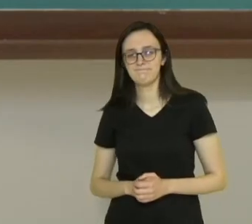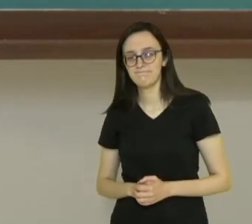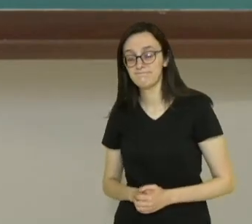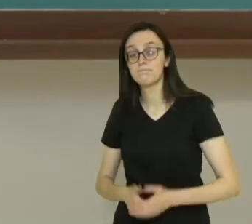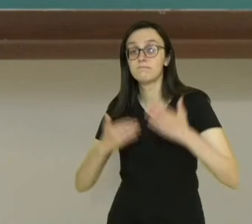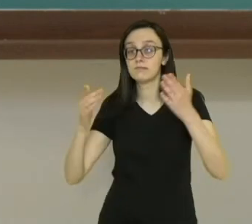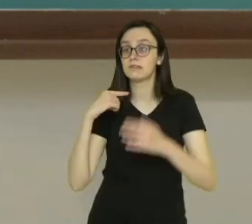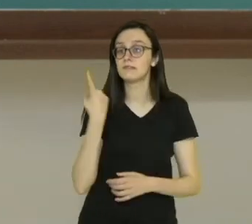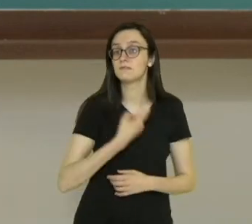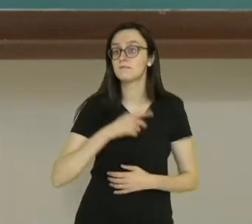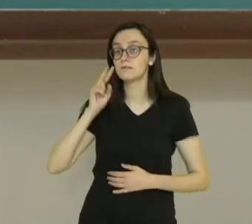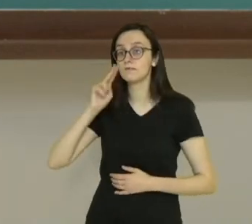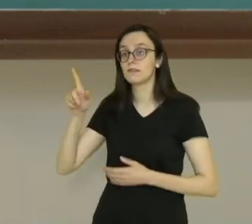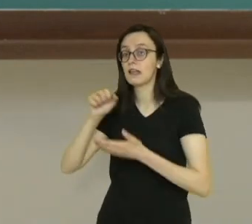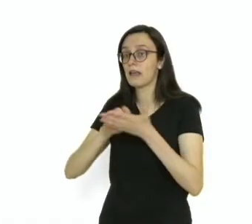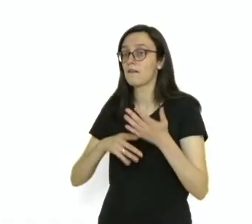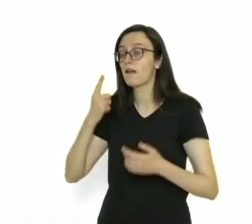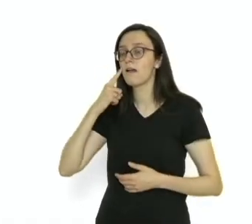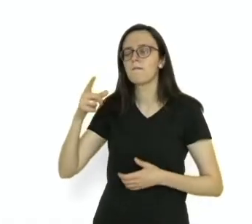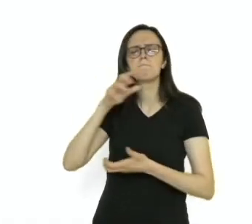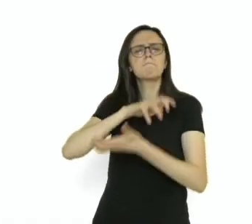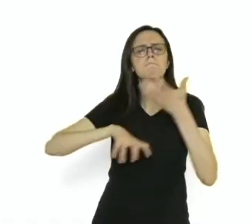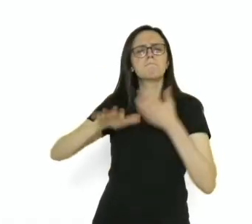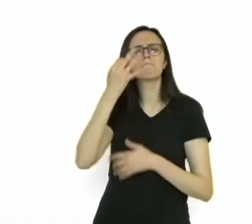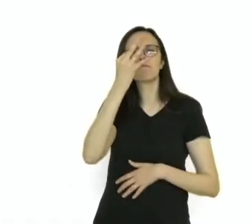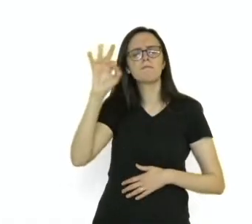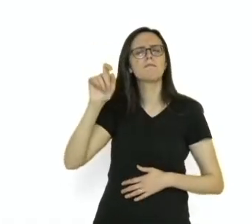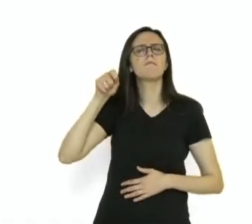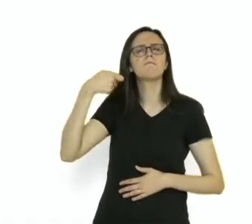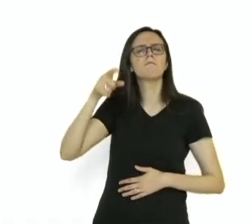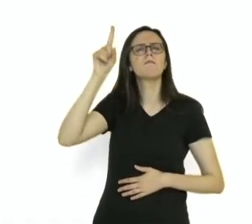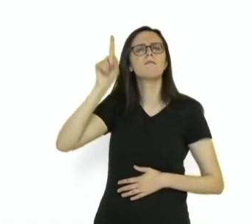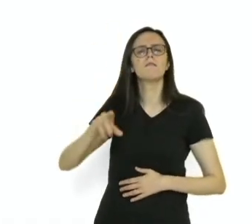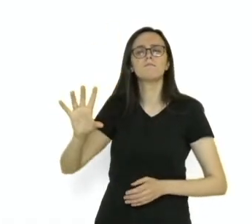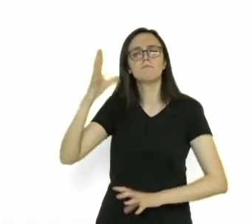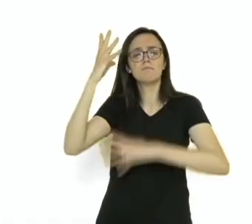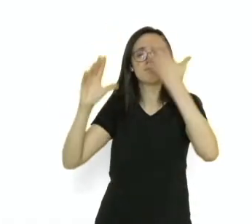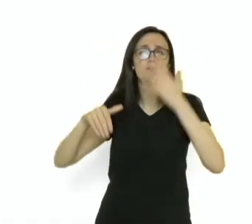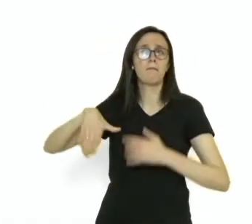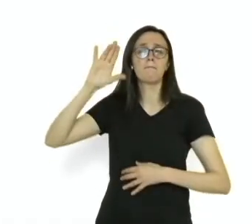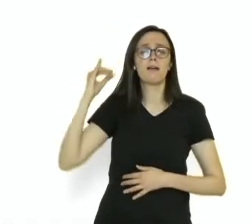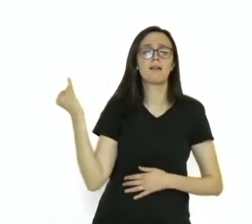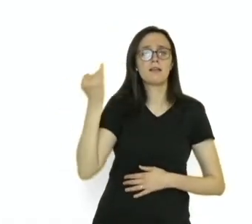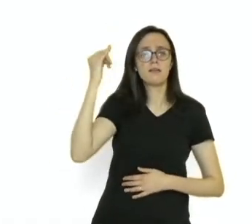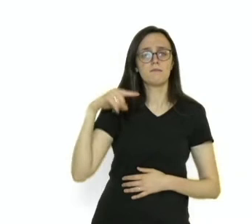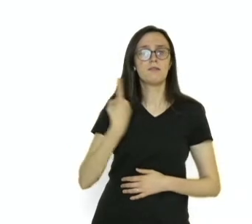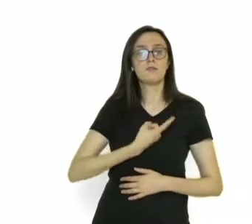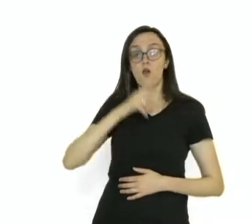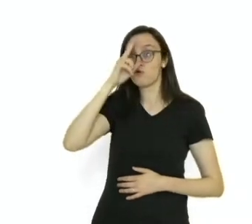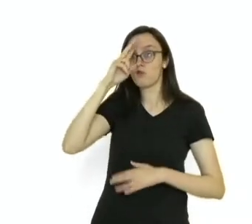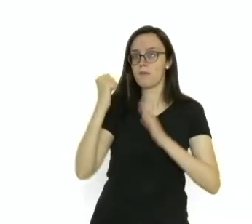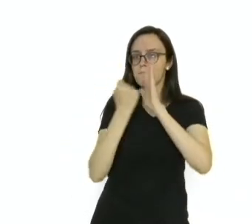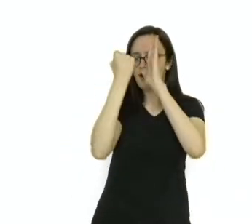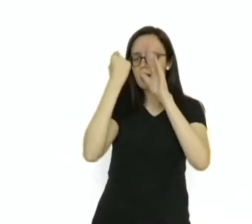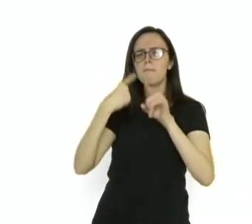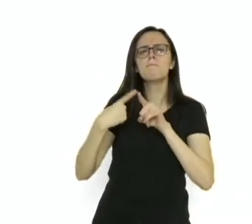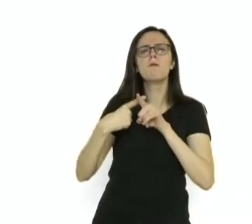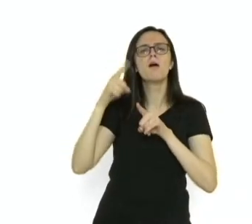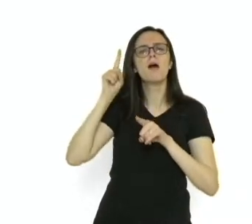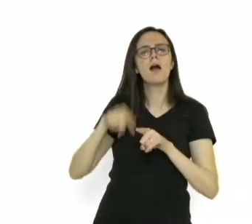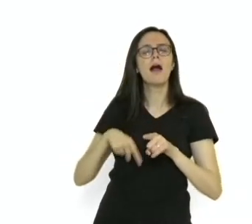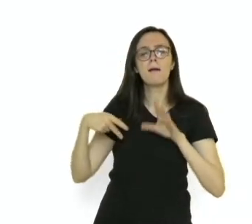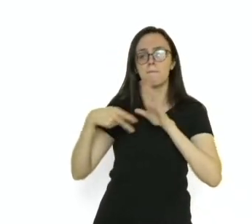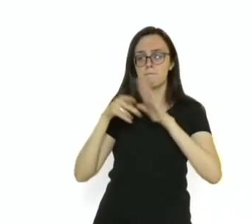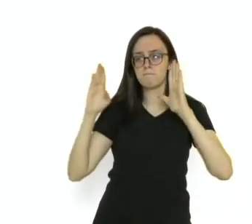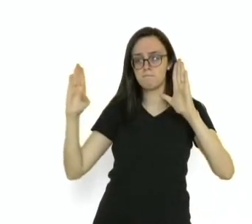Então vamos dar uma olhada nessa atividade. A Revolução Francesa é considerada um dos acontecimentos mais importantes da nossa história, pois marca a passagem